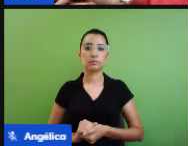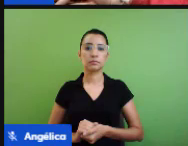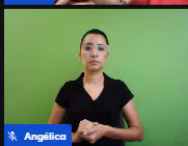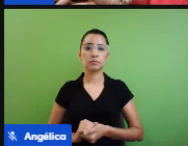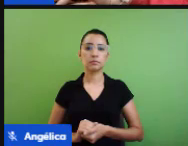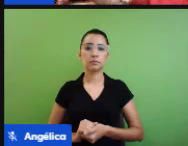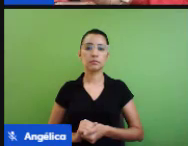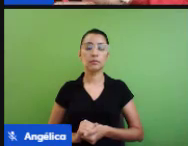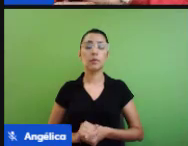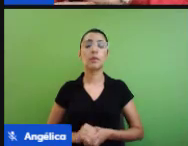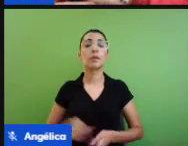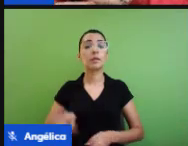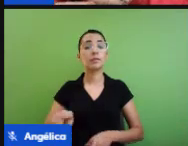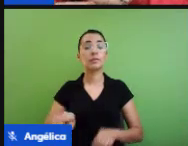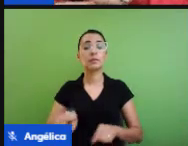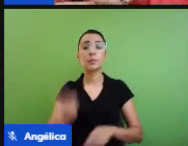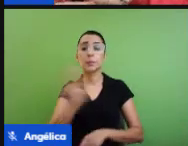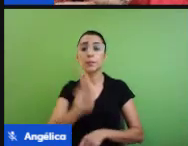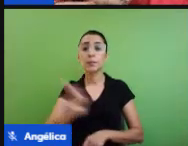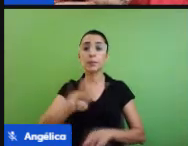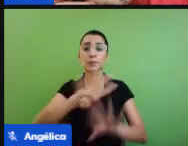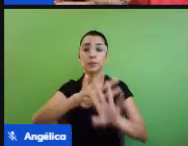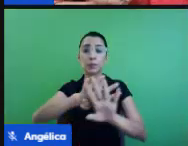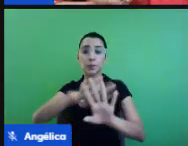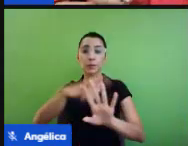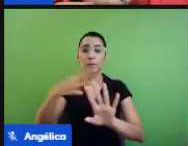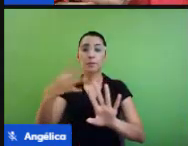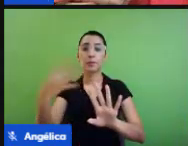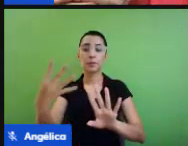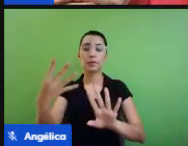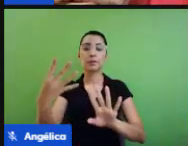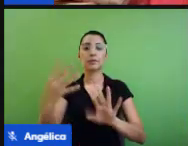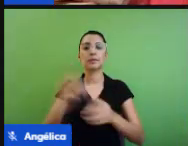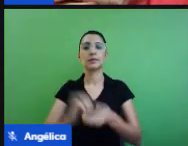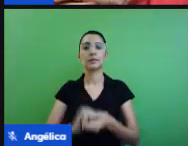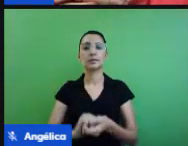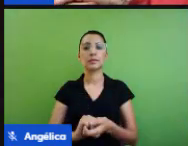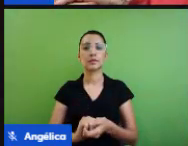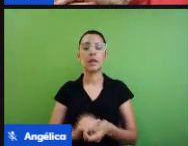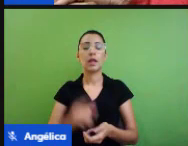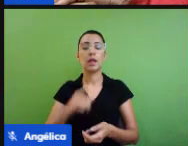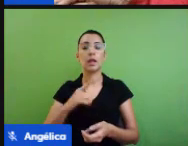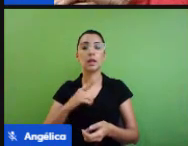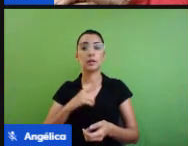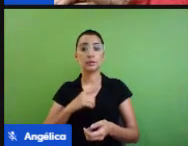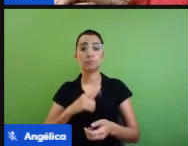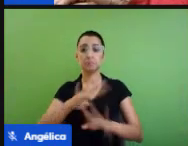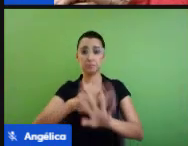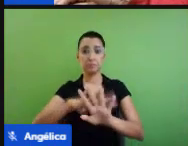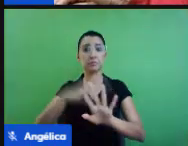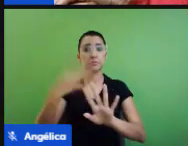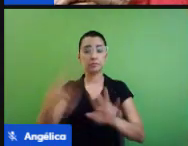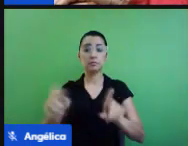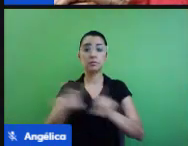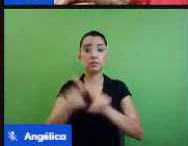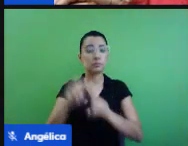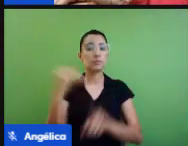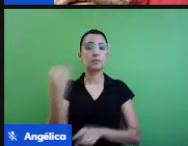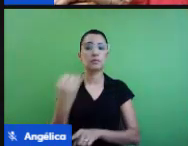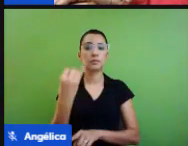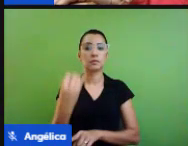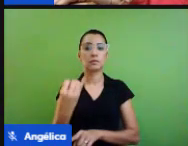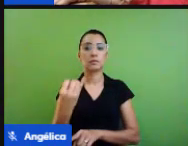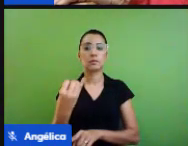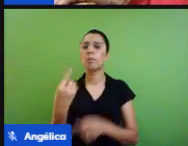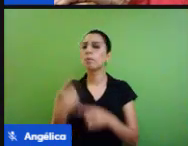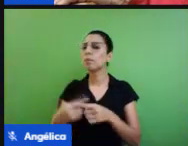O uso do calendário. Alinhado com o uso do cabeçalho, o calendário também é importante. Por quê? Porque